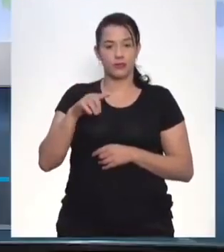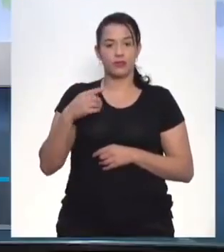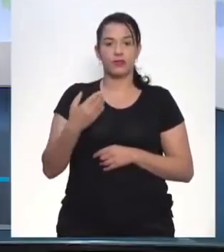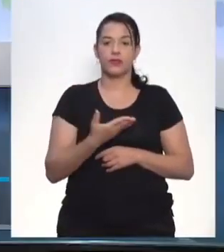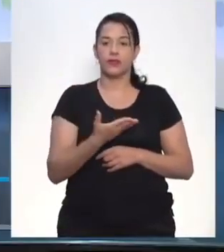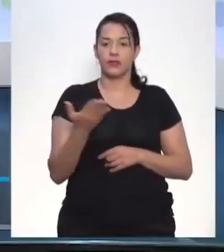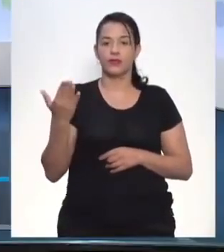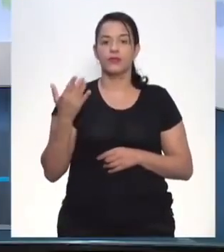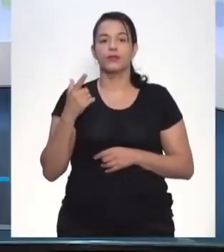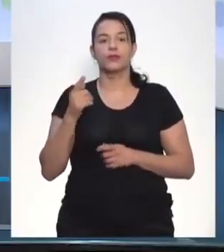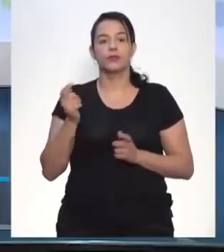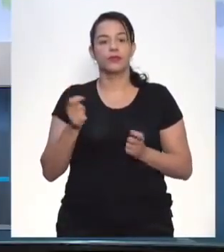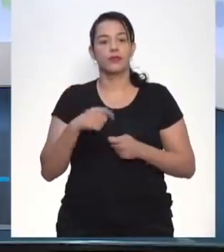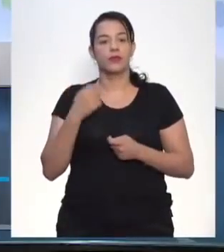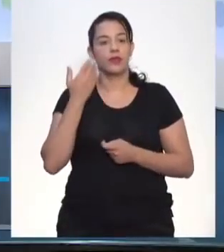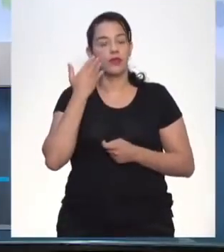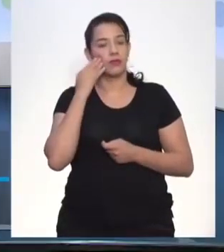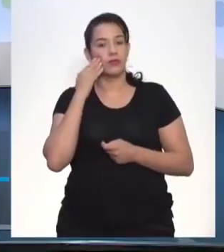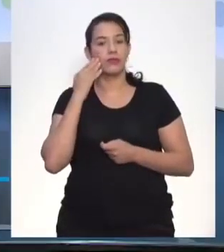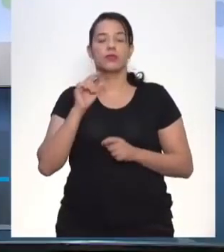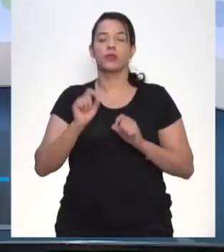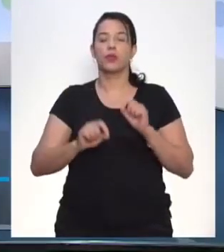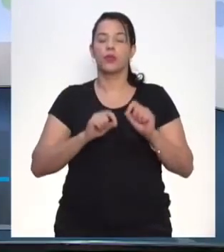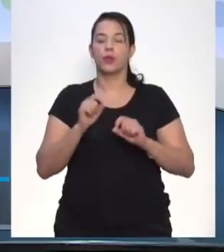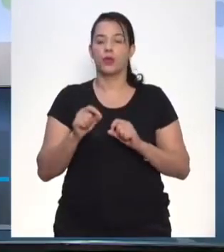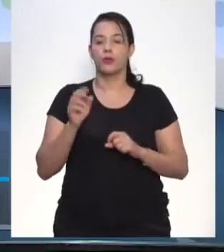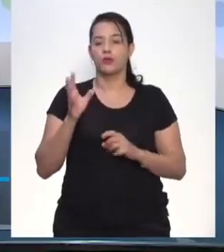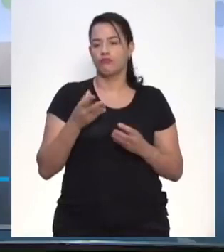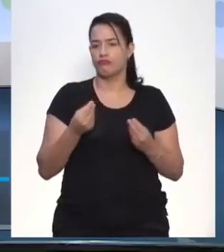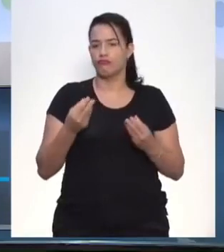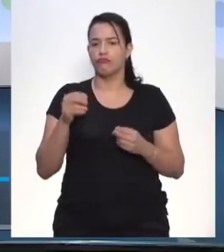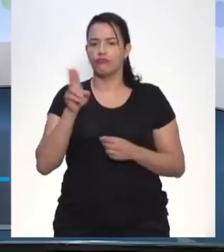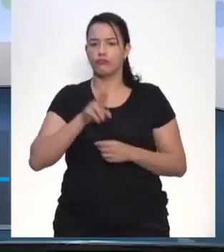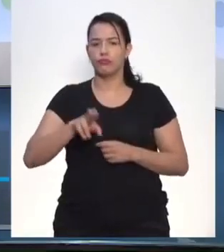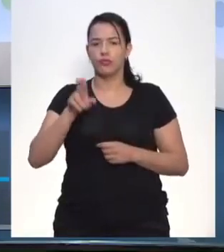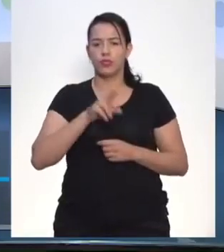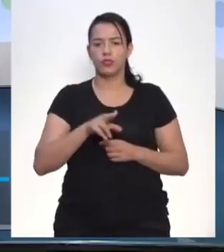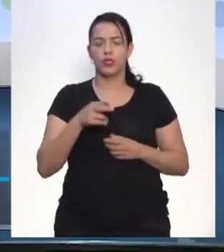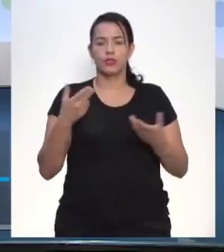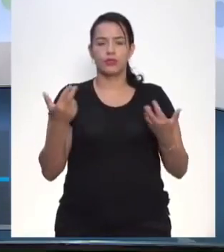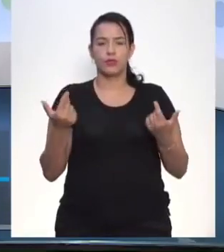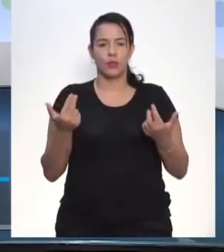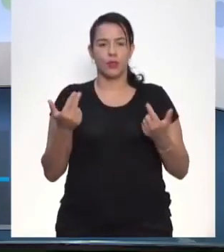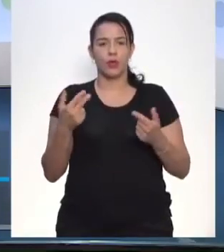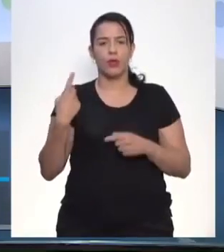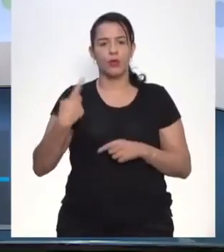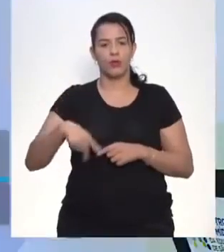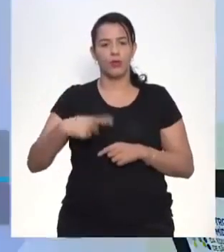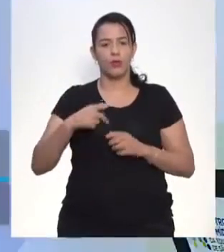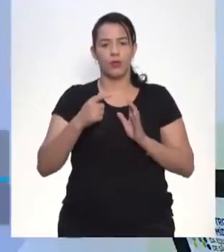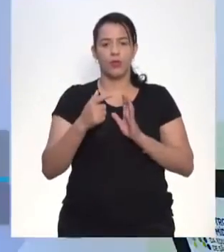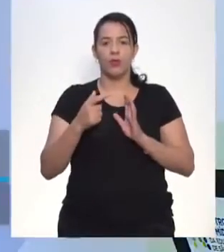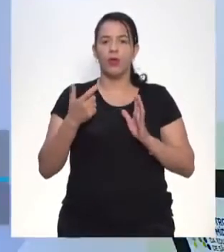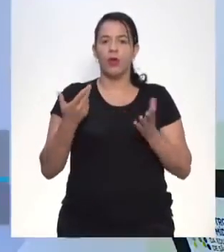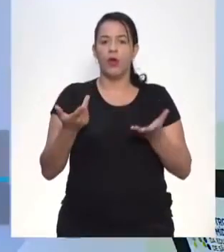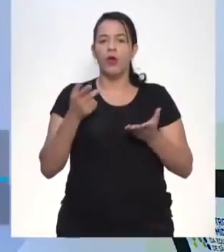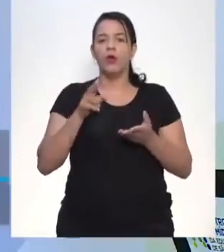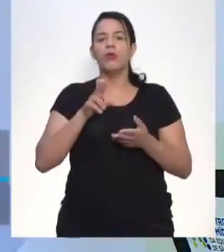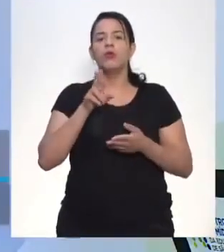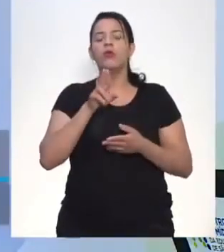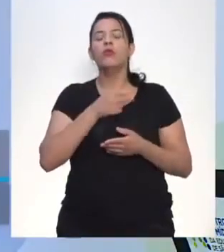Eu imagino que muitos utilizaram aí a ferramenta, como nós fizemos aí, a divisão em fatores primos,